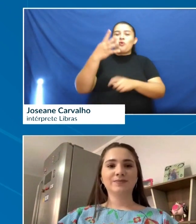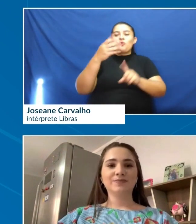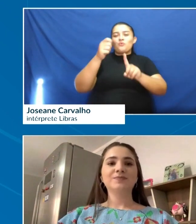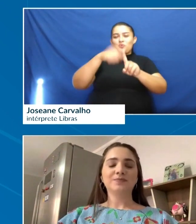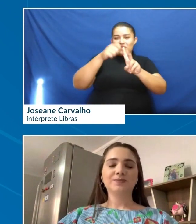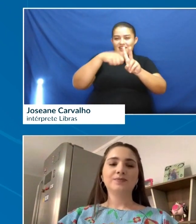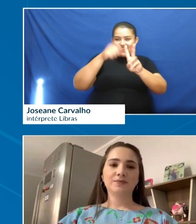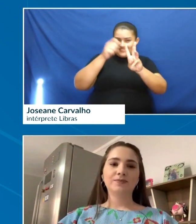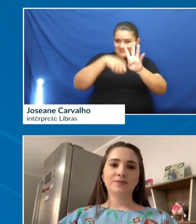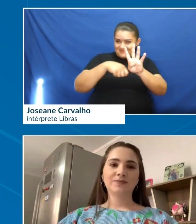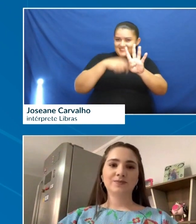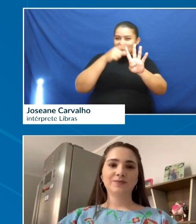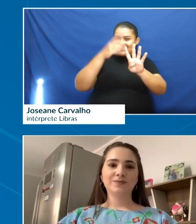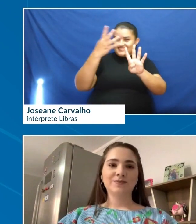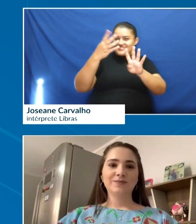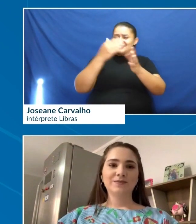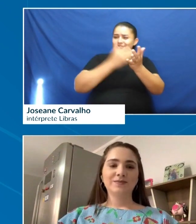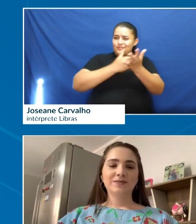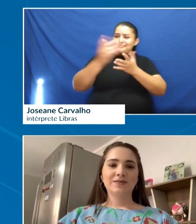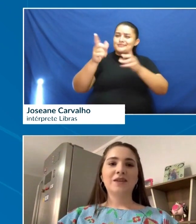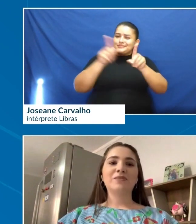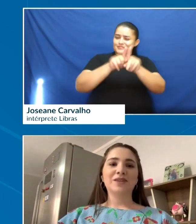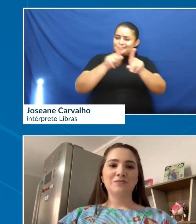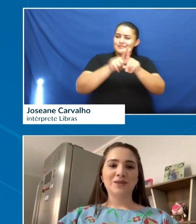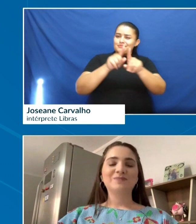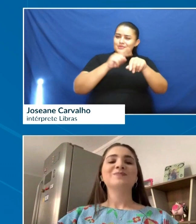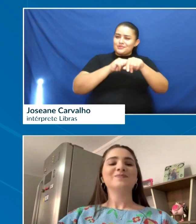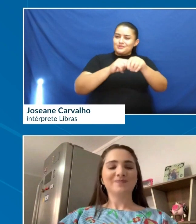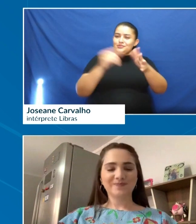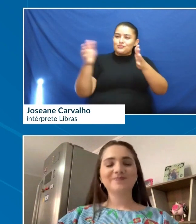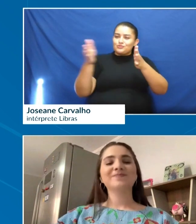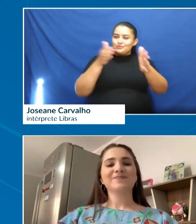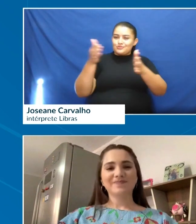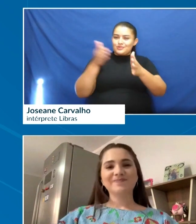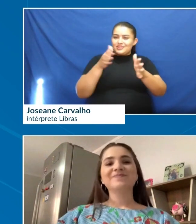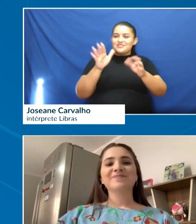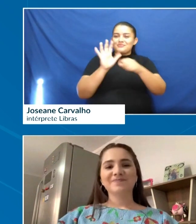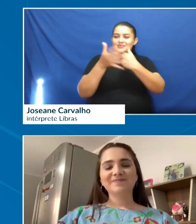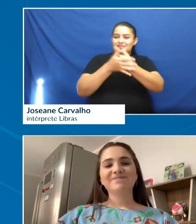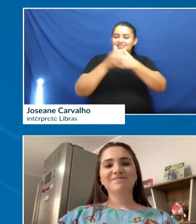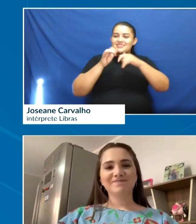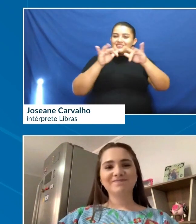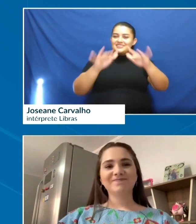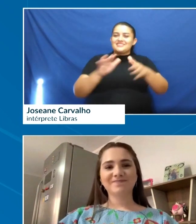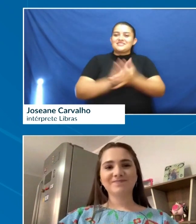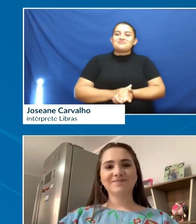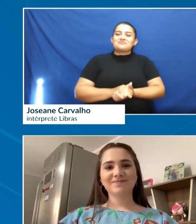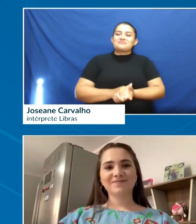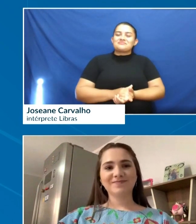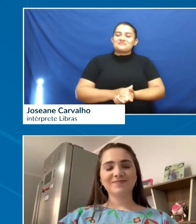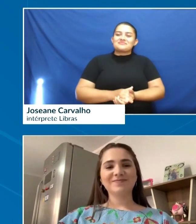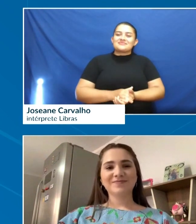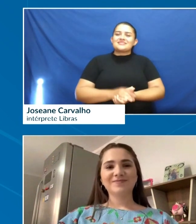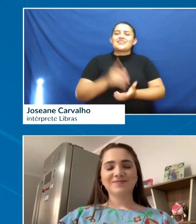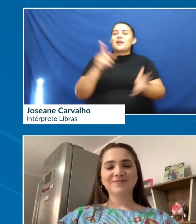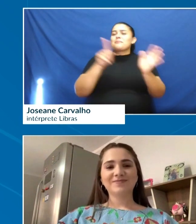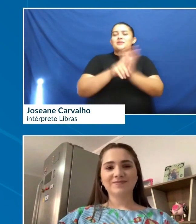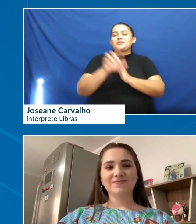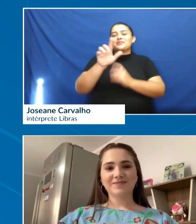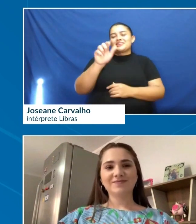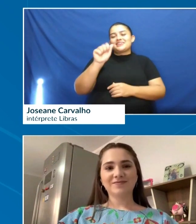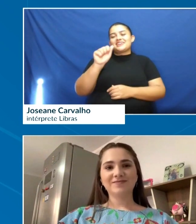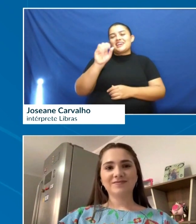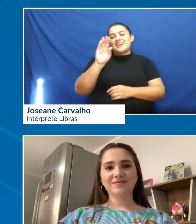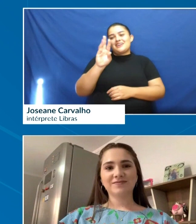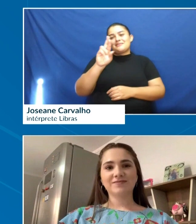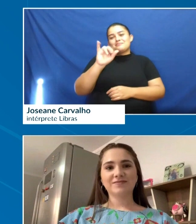Há 4 meses. Então, você começou também durante a pandemia, né? Eu vou te fazer a mesma pergunta que eu fiz para o Gabriel no bloco